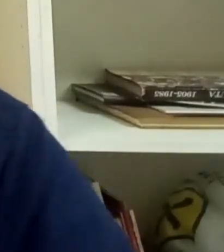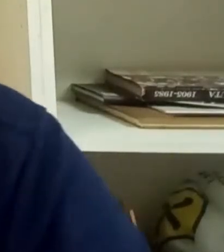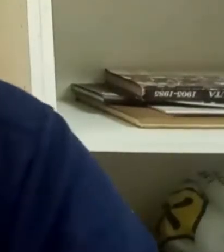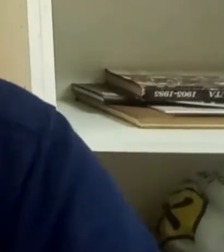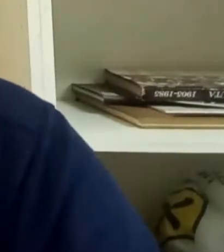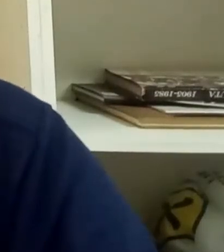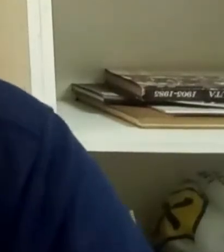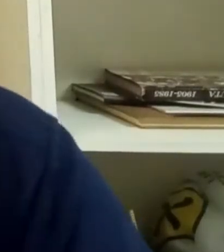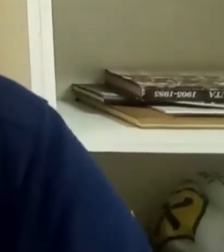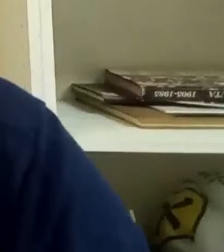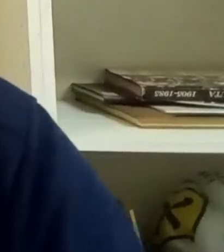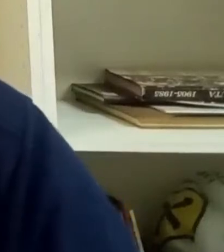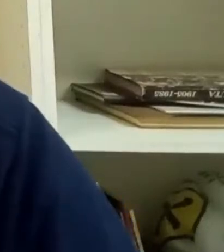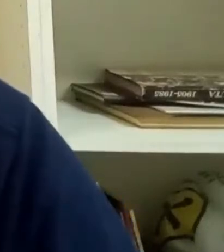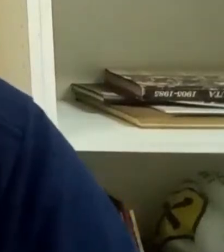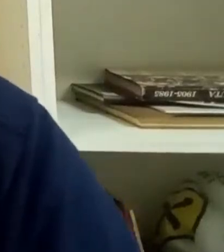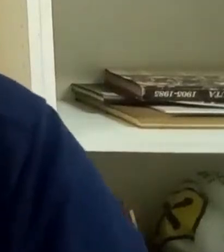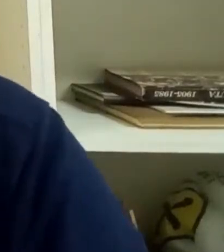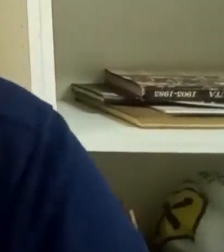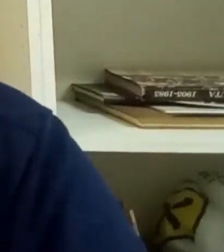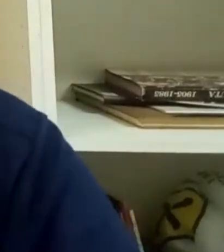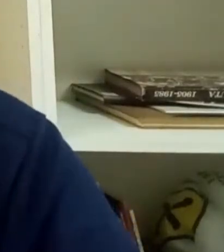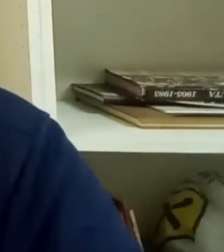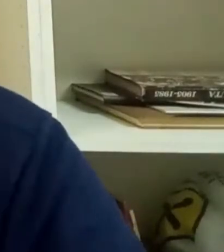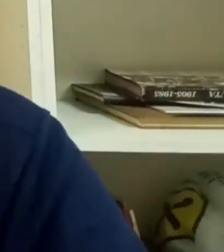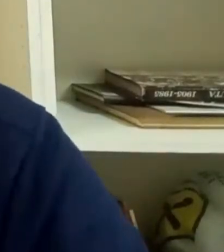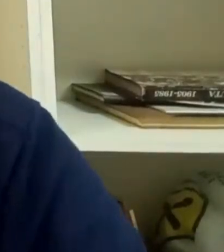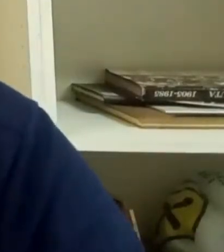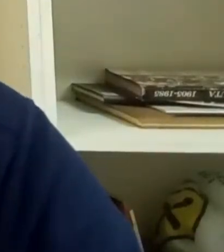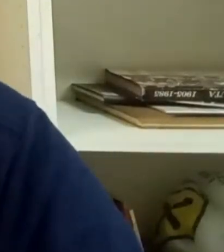14.855. A soma desses dois,